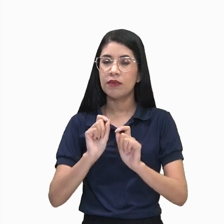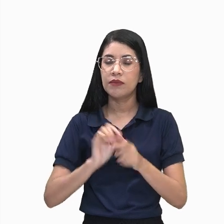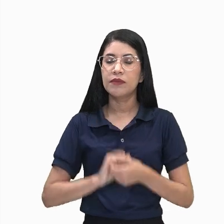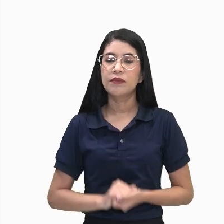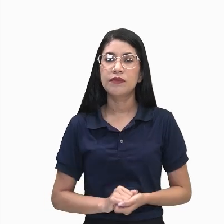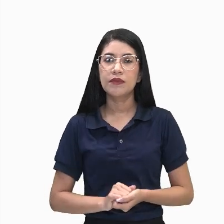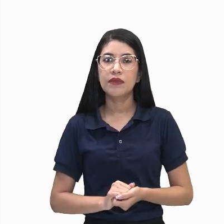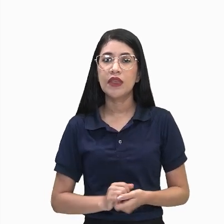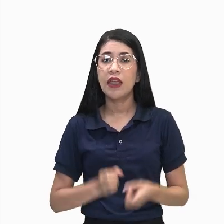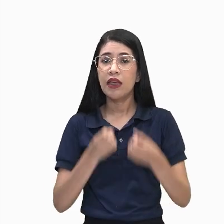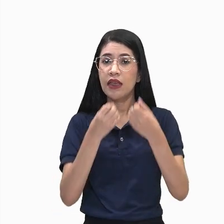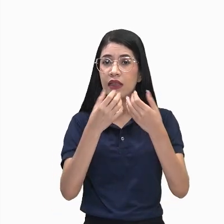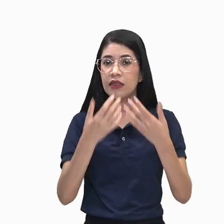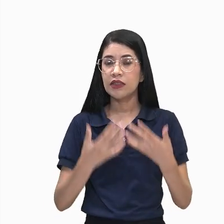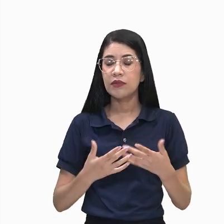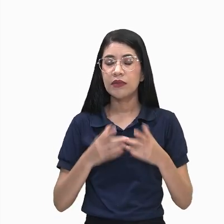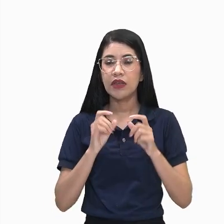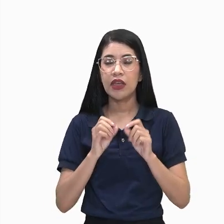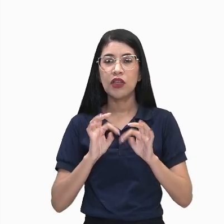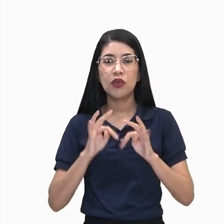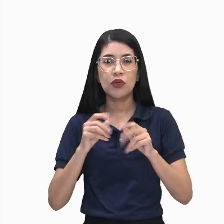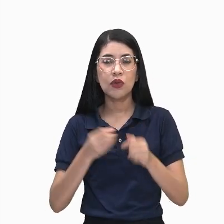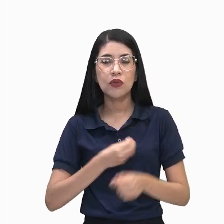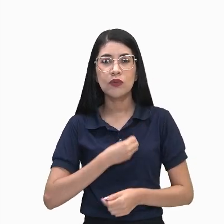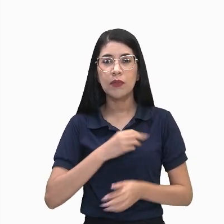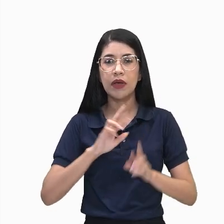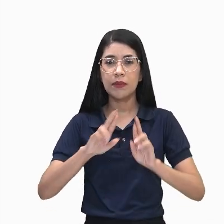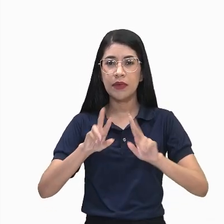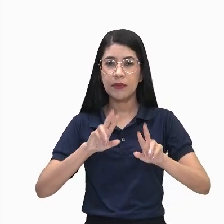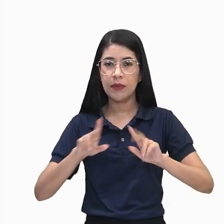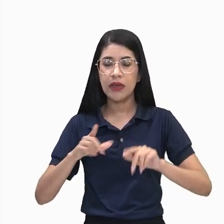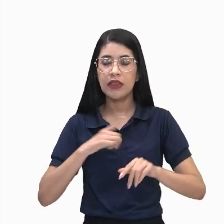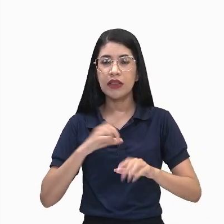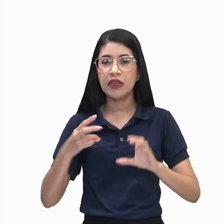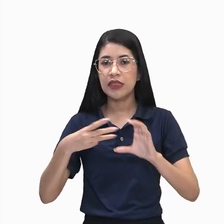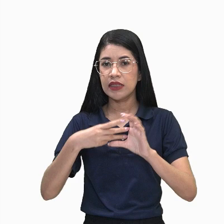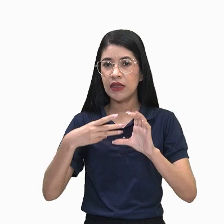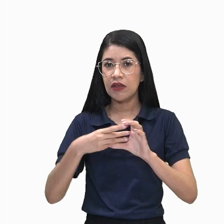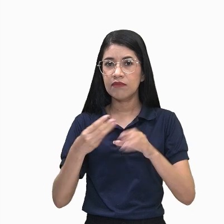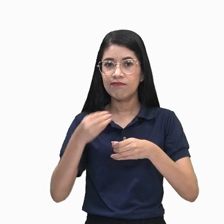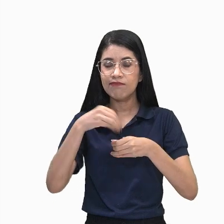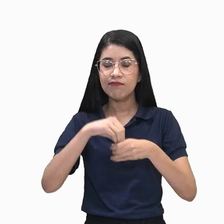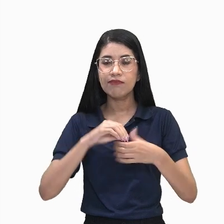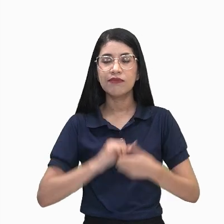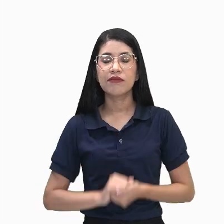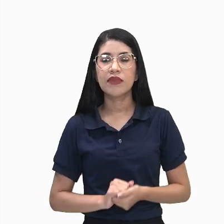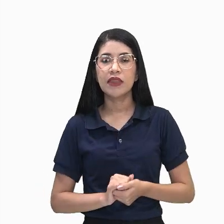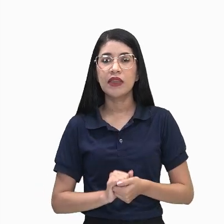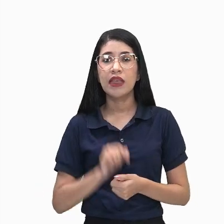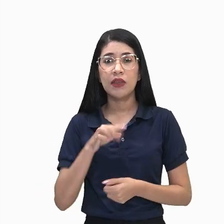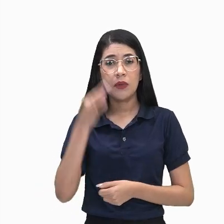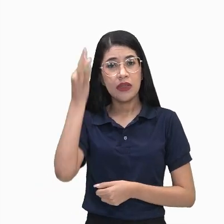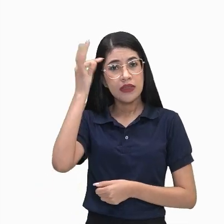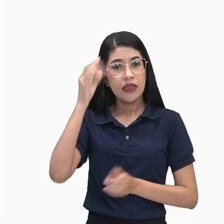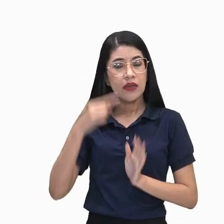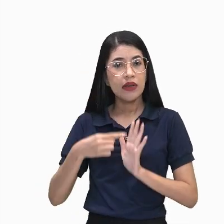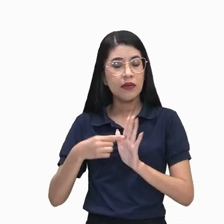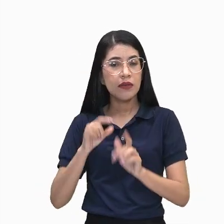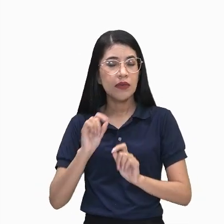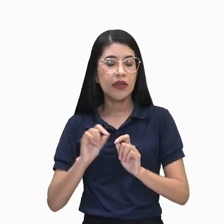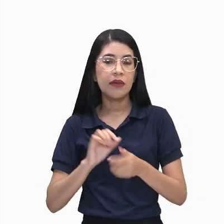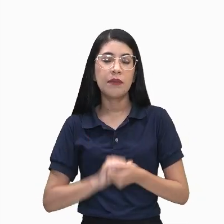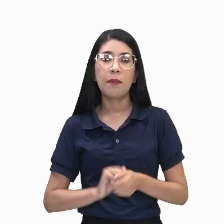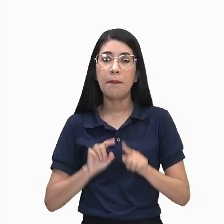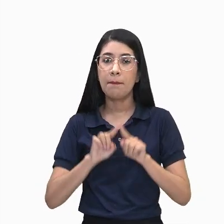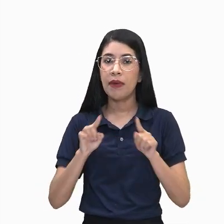ela diz que todos os seres vivos são constituídos por células, tá? Na teoria celular, nós temos uma